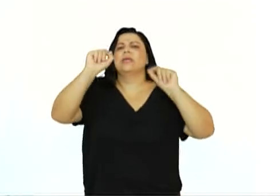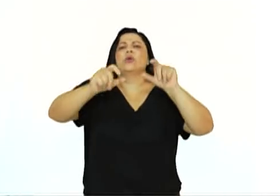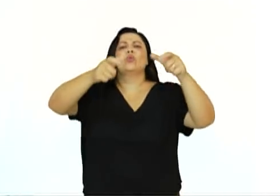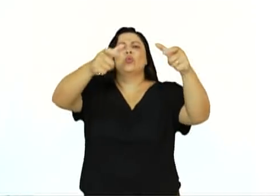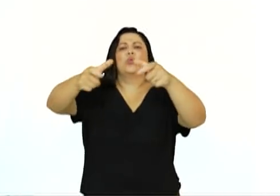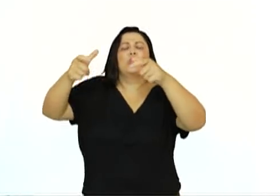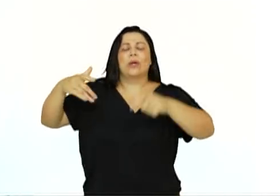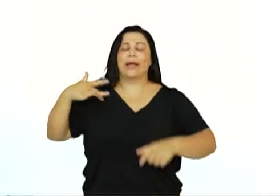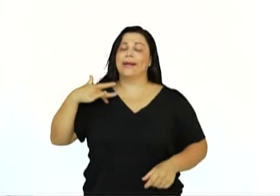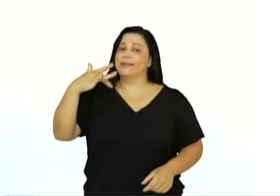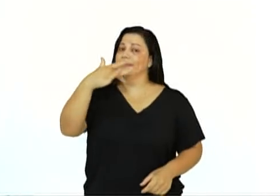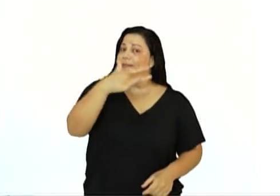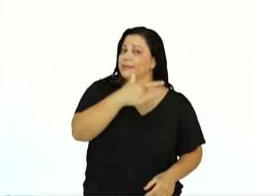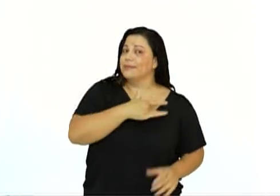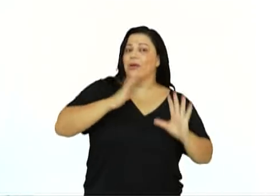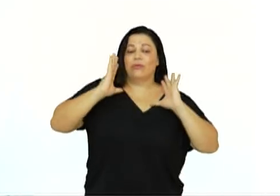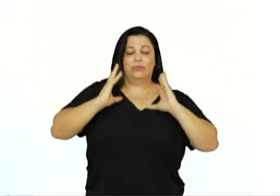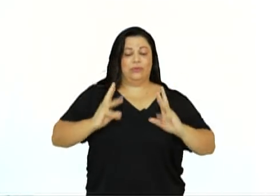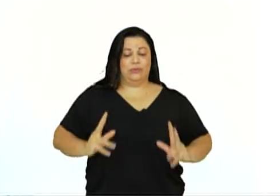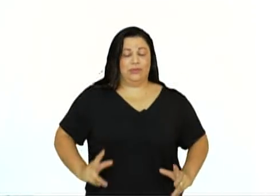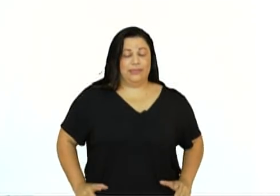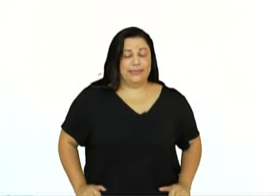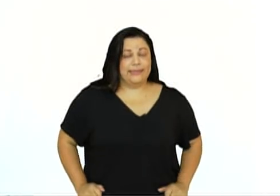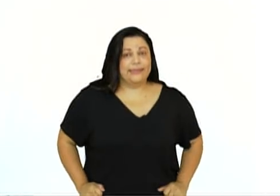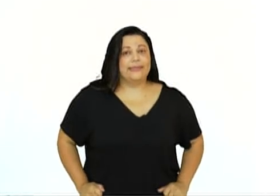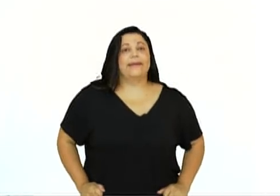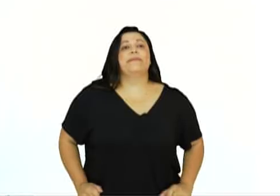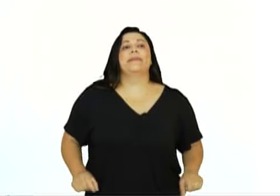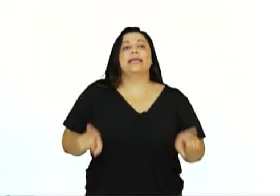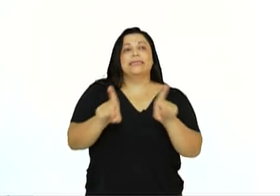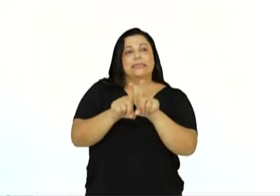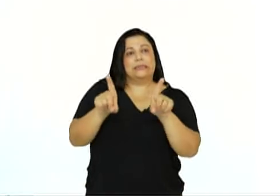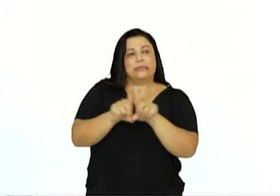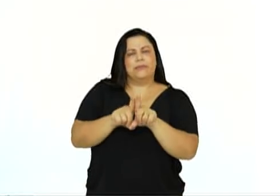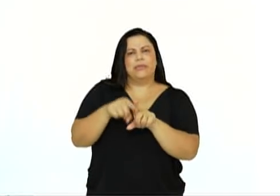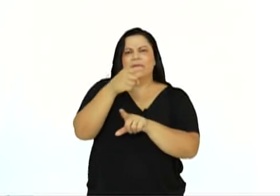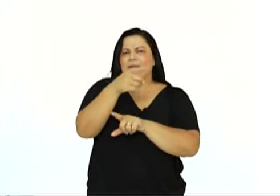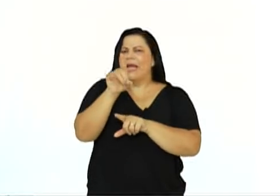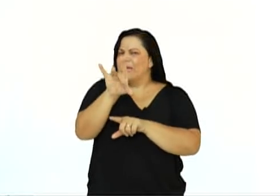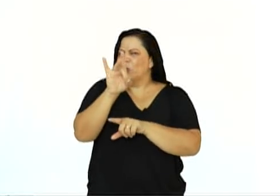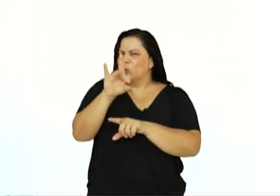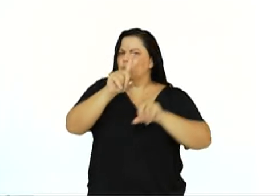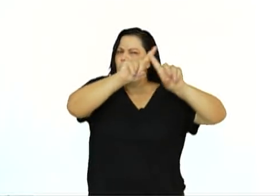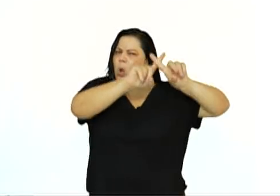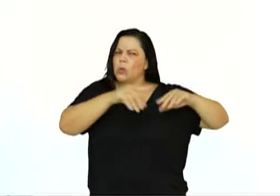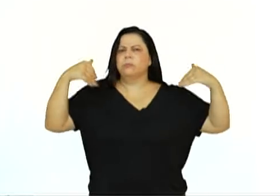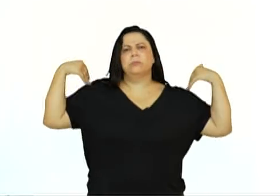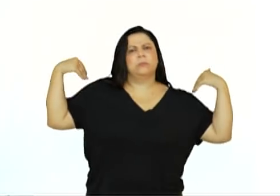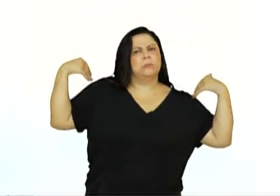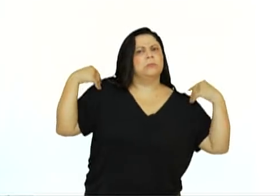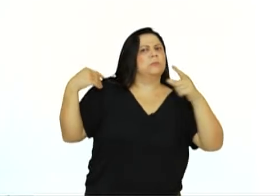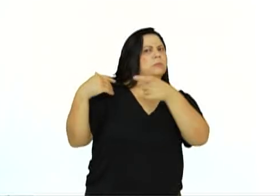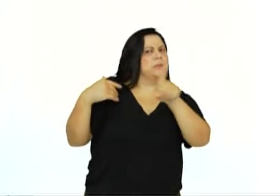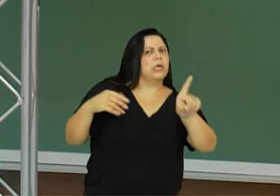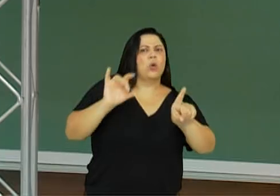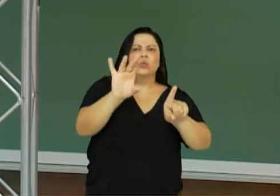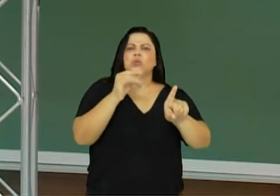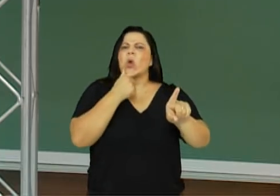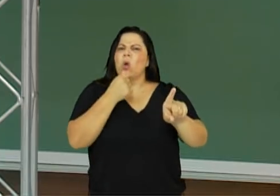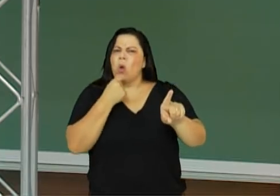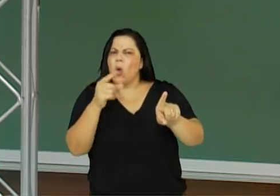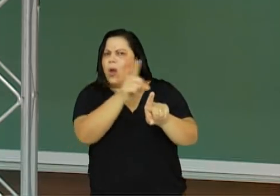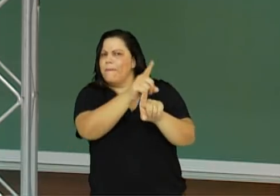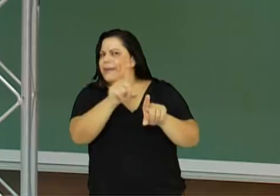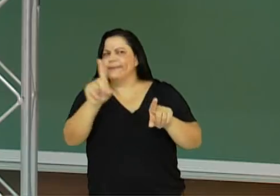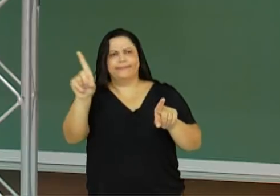de saúde e de higiene, né? Ah, eram espaços dedicados somente aos esportes? Não. Somente homens podiam frequentá-los?